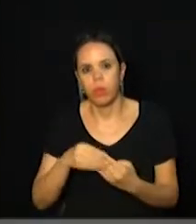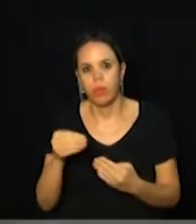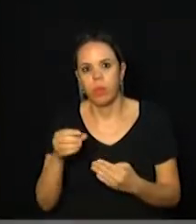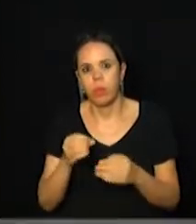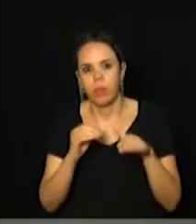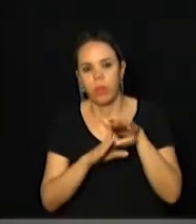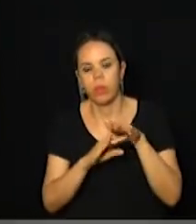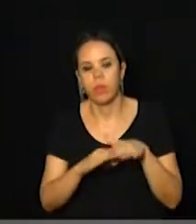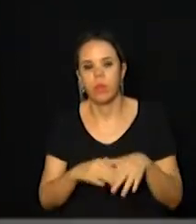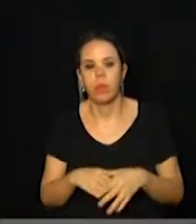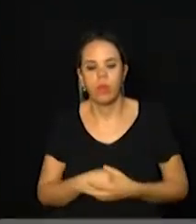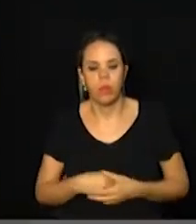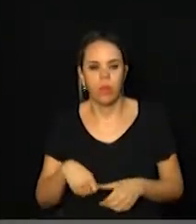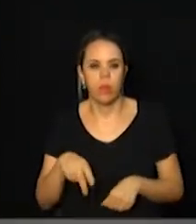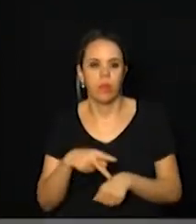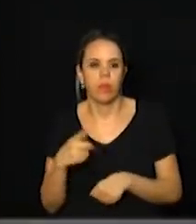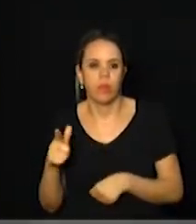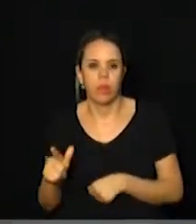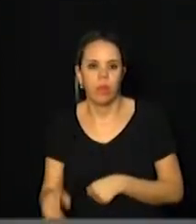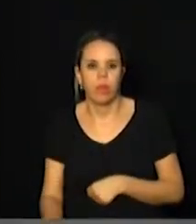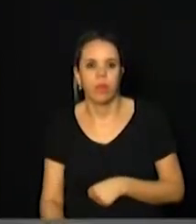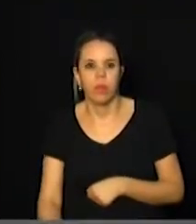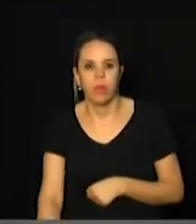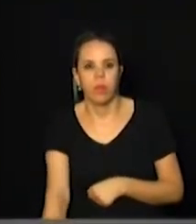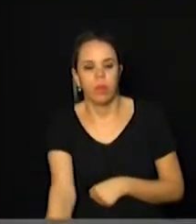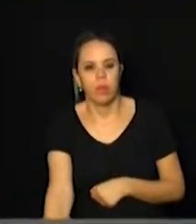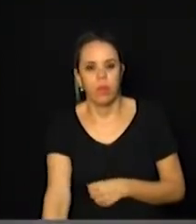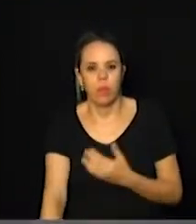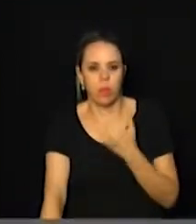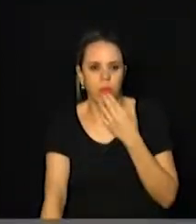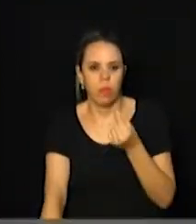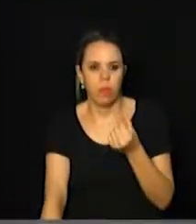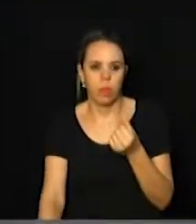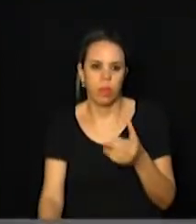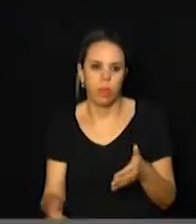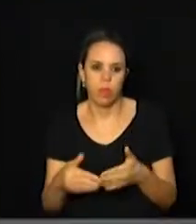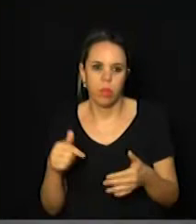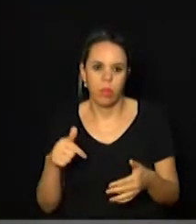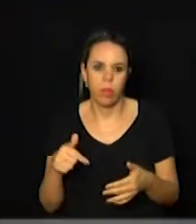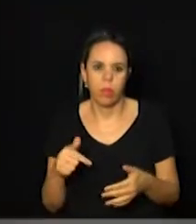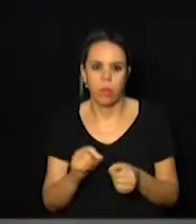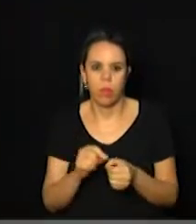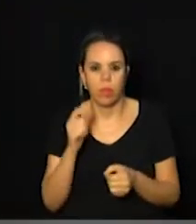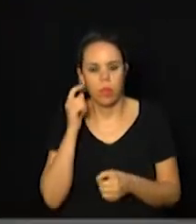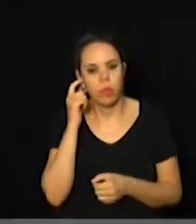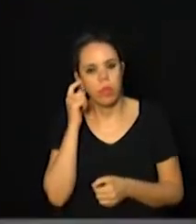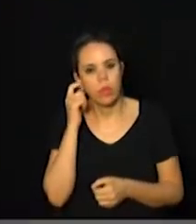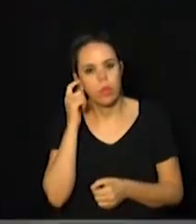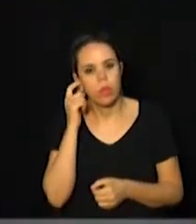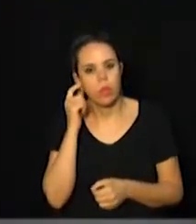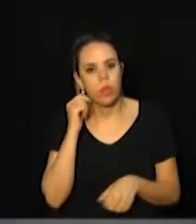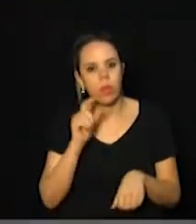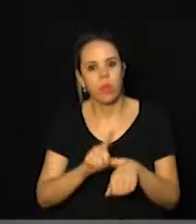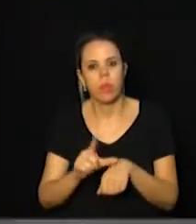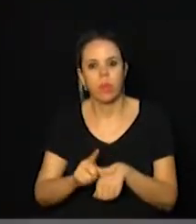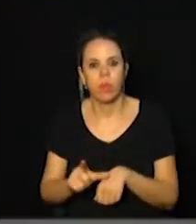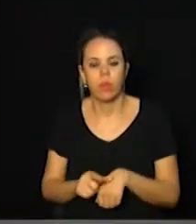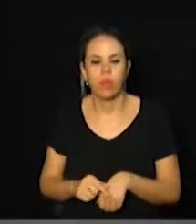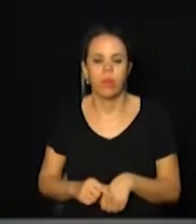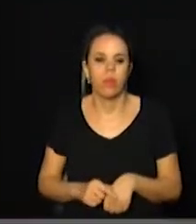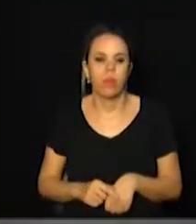no Paraíso Fiscal e pede dinheiro emprestado nosso para fazer as lojas